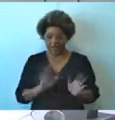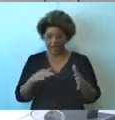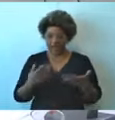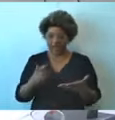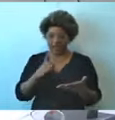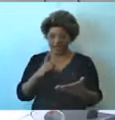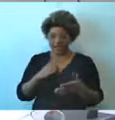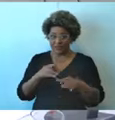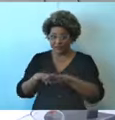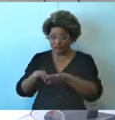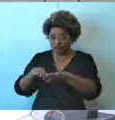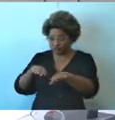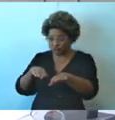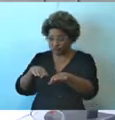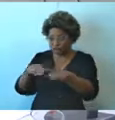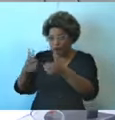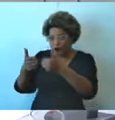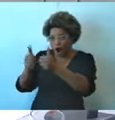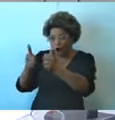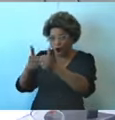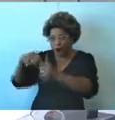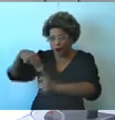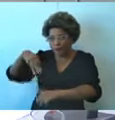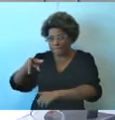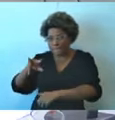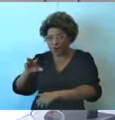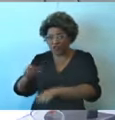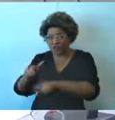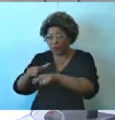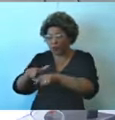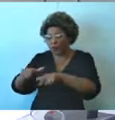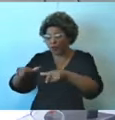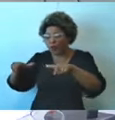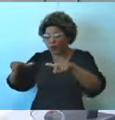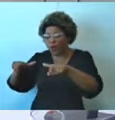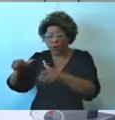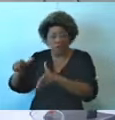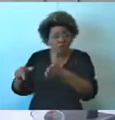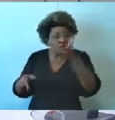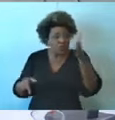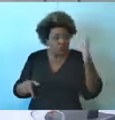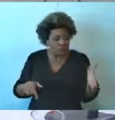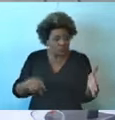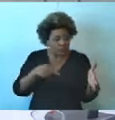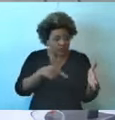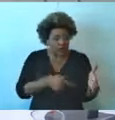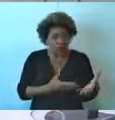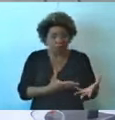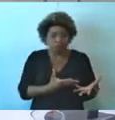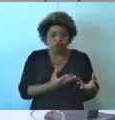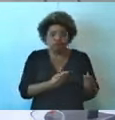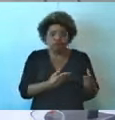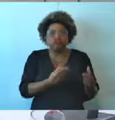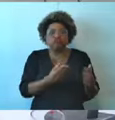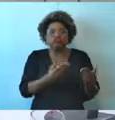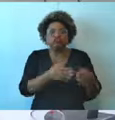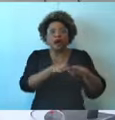sem nenhum ônibus, e a faixa ao lado ali dos carros e motos lotada, com o trânsito parado. O espaço não está sendo bem aproveitado.